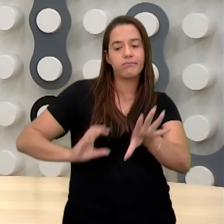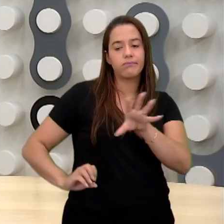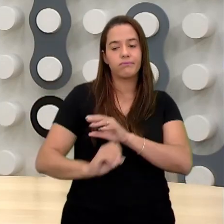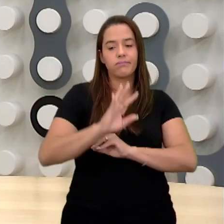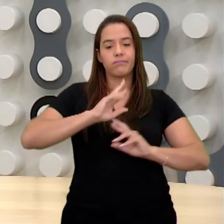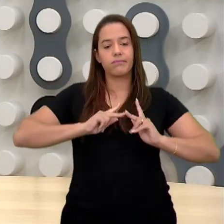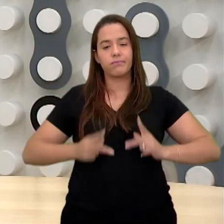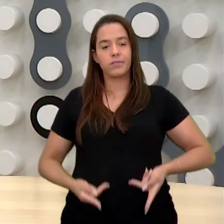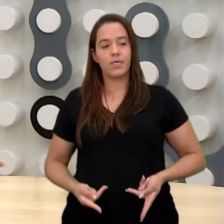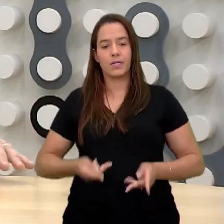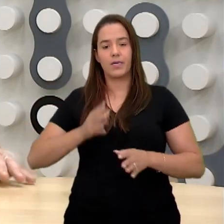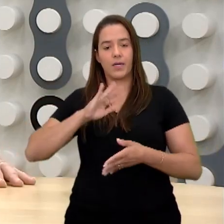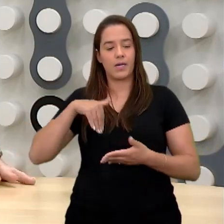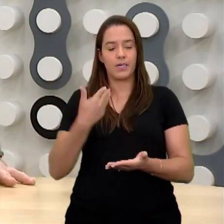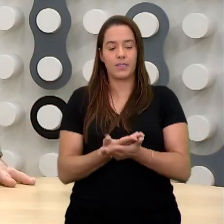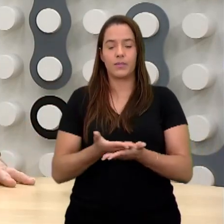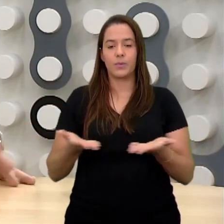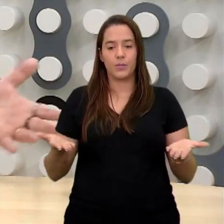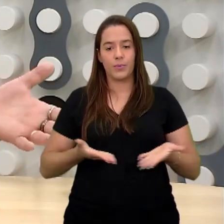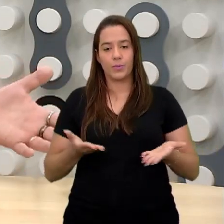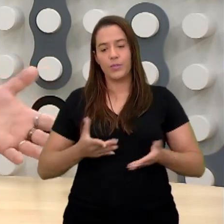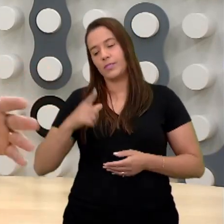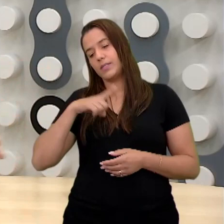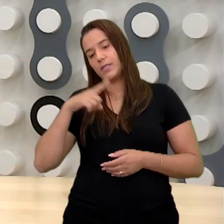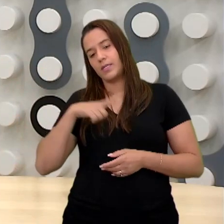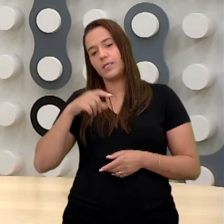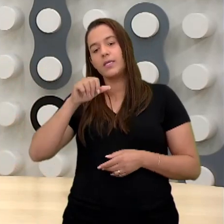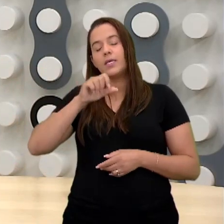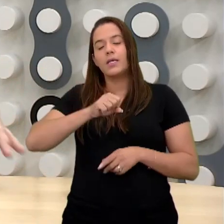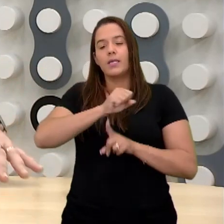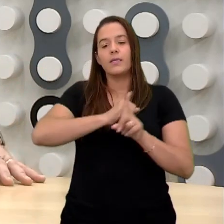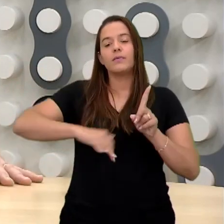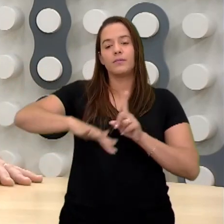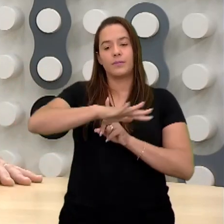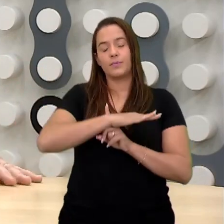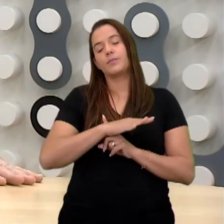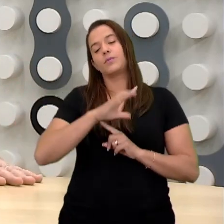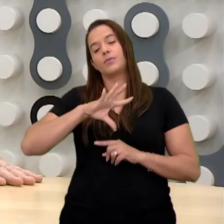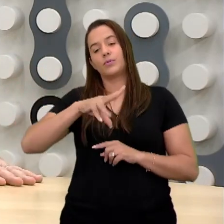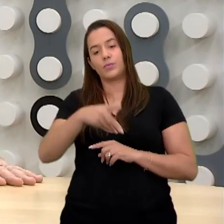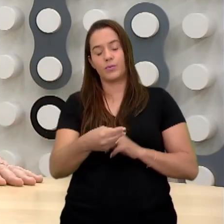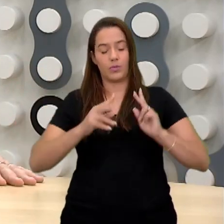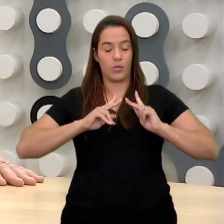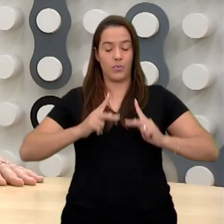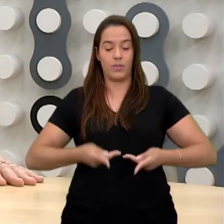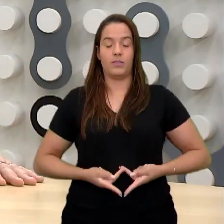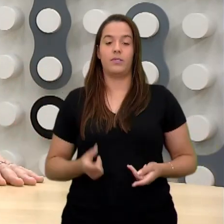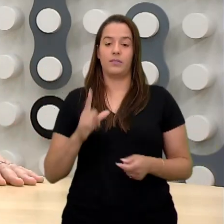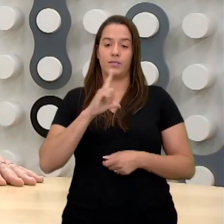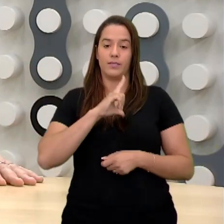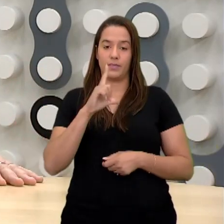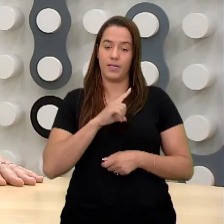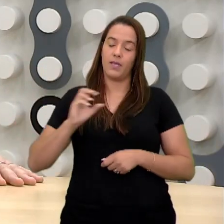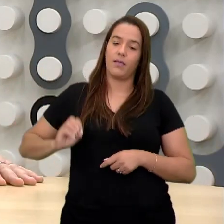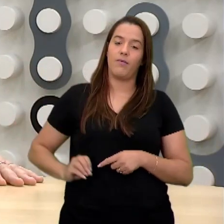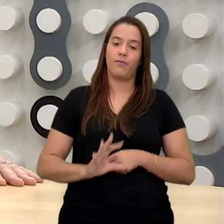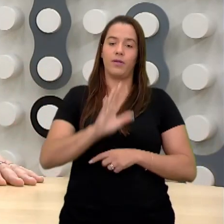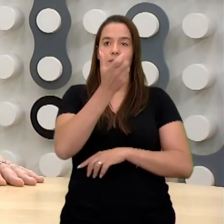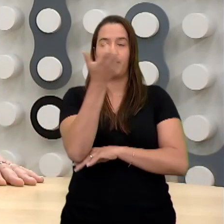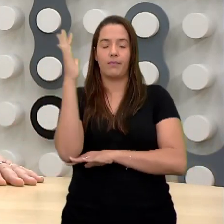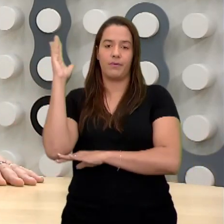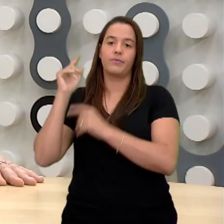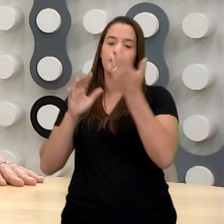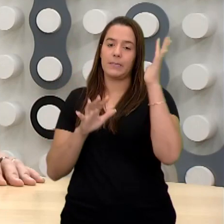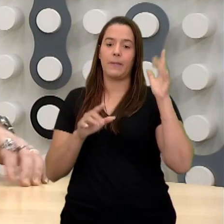ativa tanto na sociedade, que é óbvio que faz parte da humanidade, mas também pela influência na